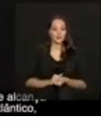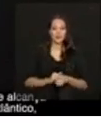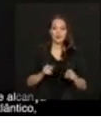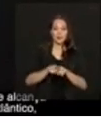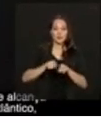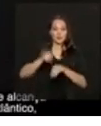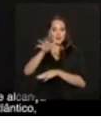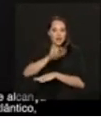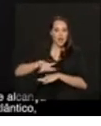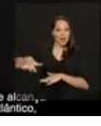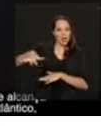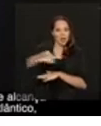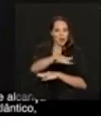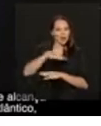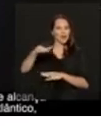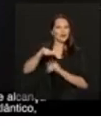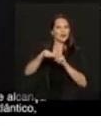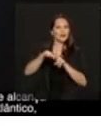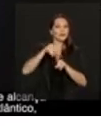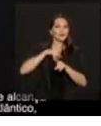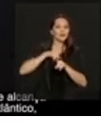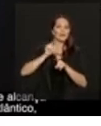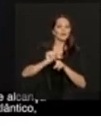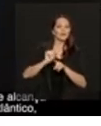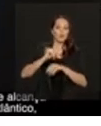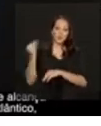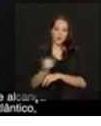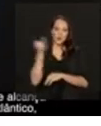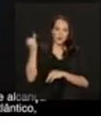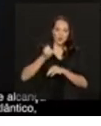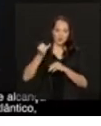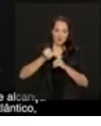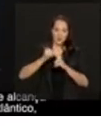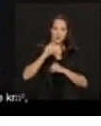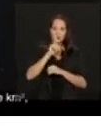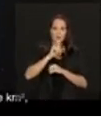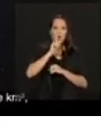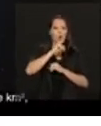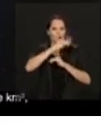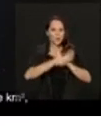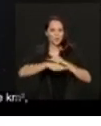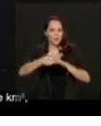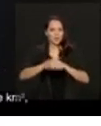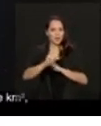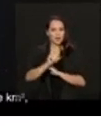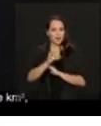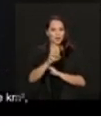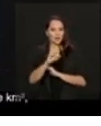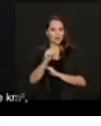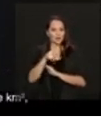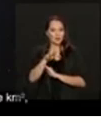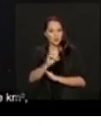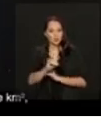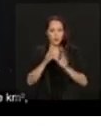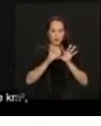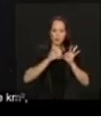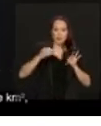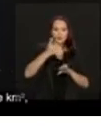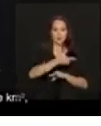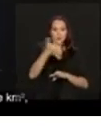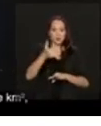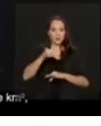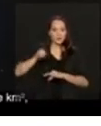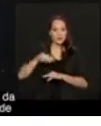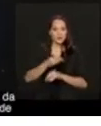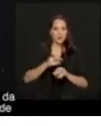área sobre seu território e alcança uma significativa parte do Oceano Atlântico, perfazendo um total de 22 milhões de